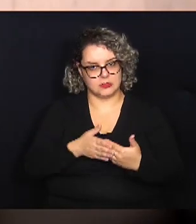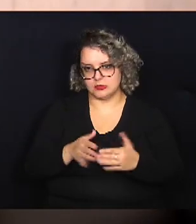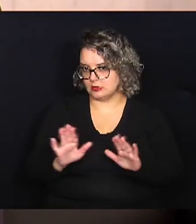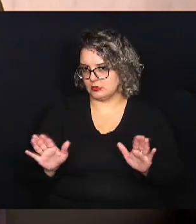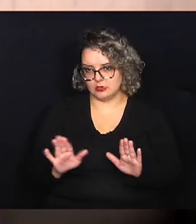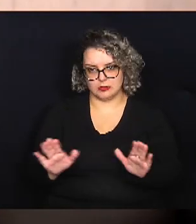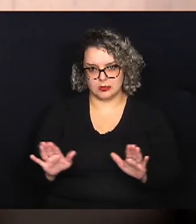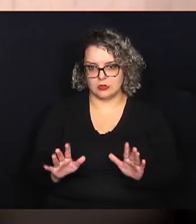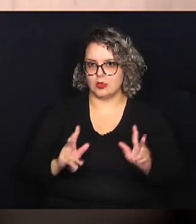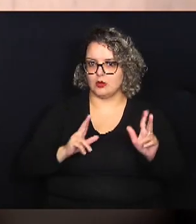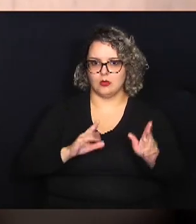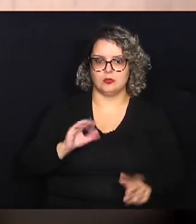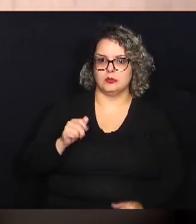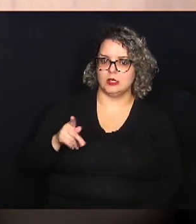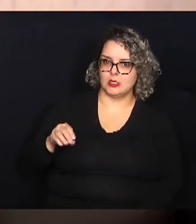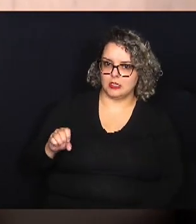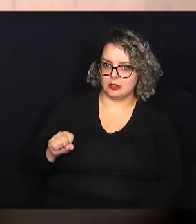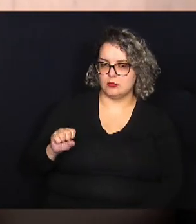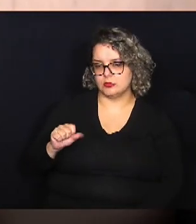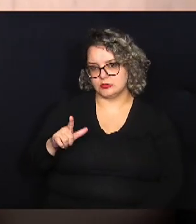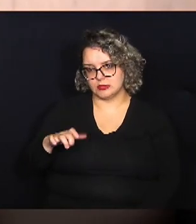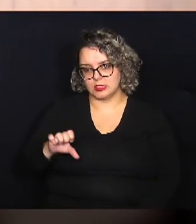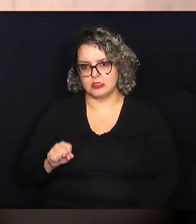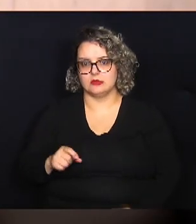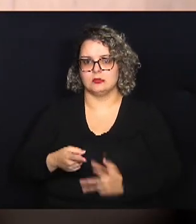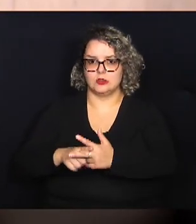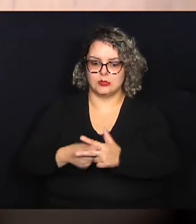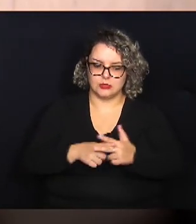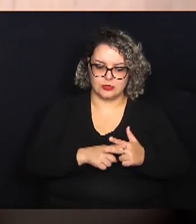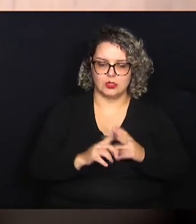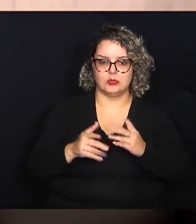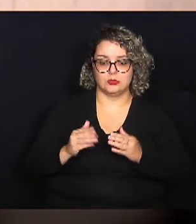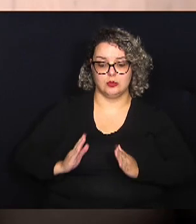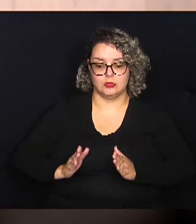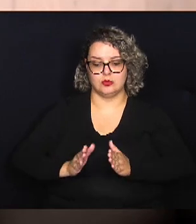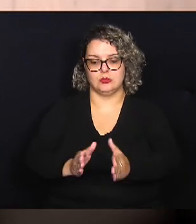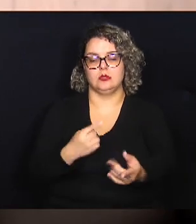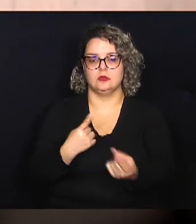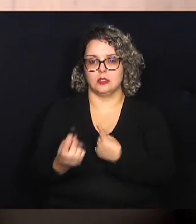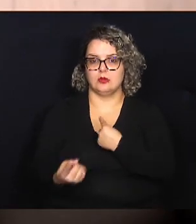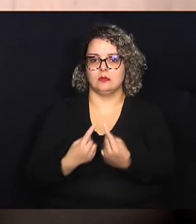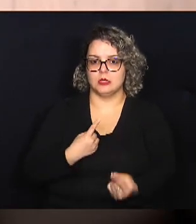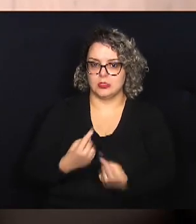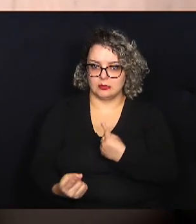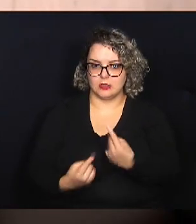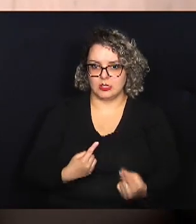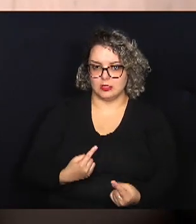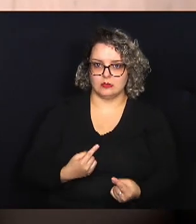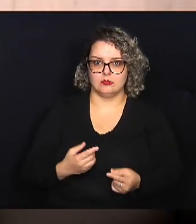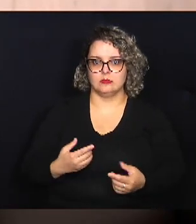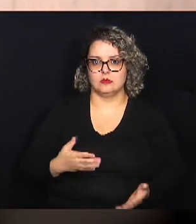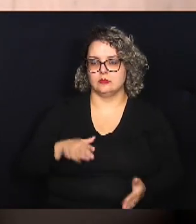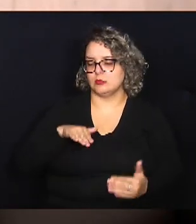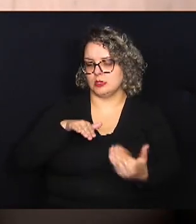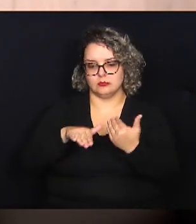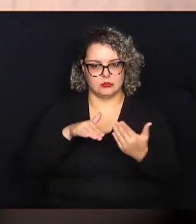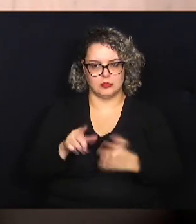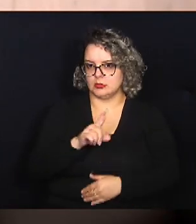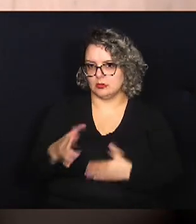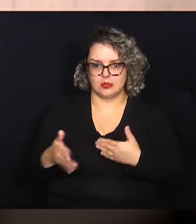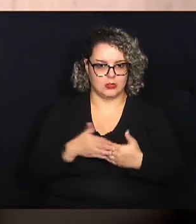como aconteceu na Campos Sales. Embora a gente está reformando toda a avenida, nós não estamos fechando a via, né,